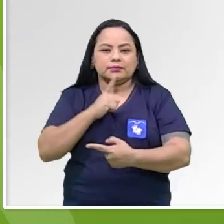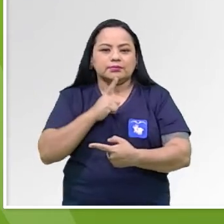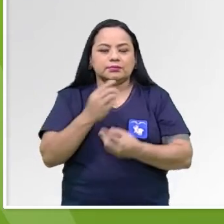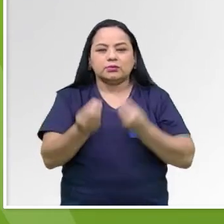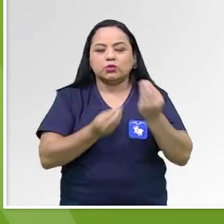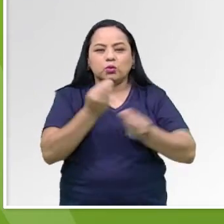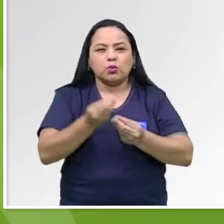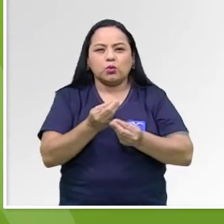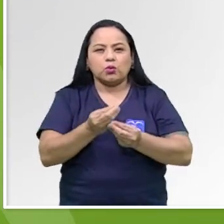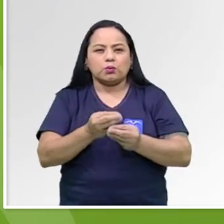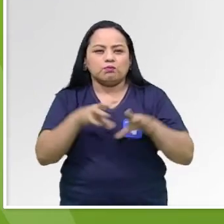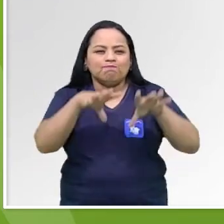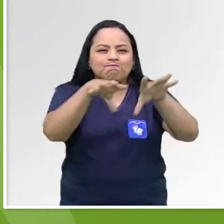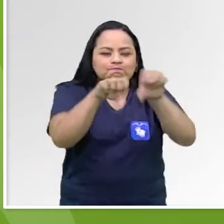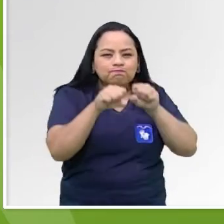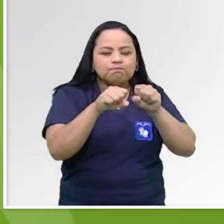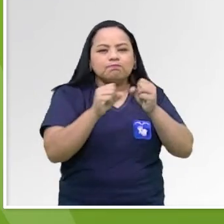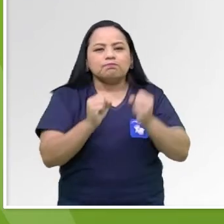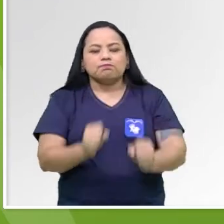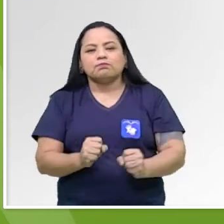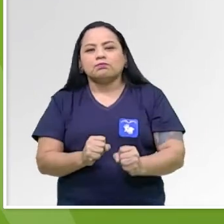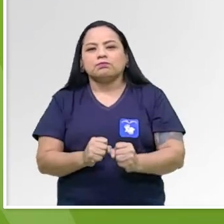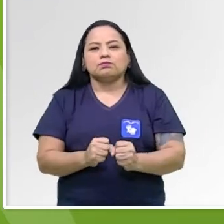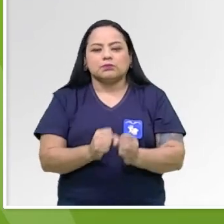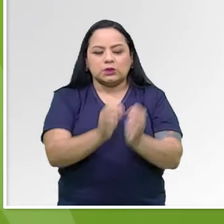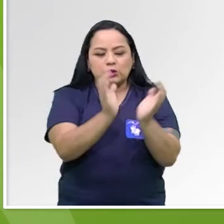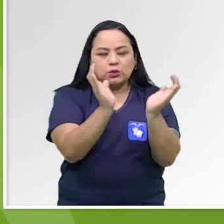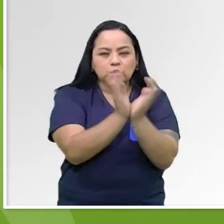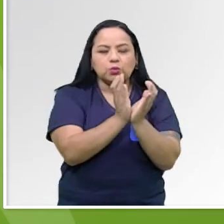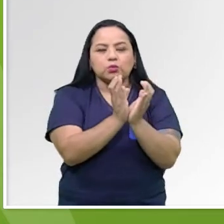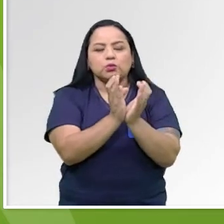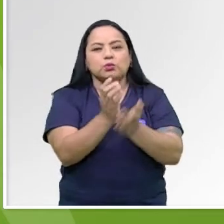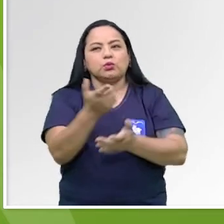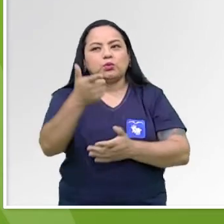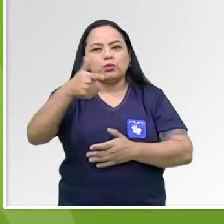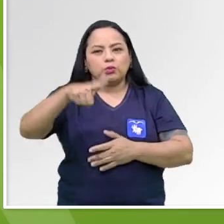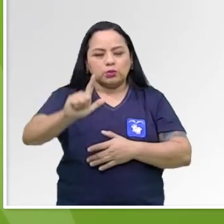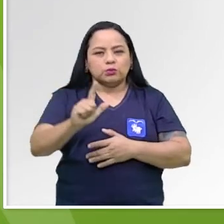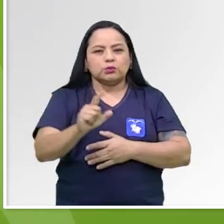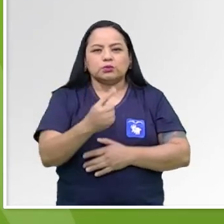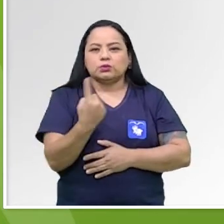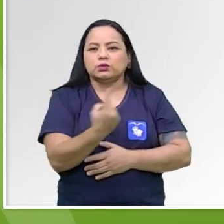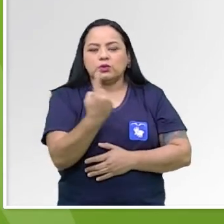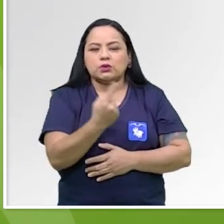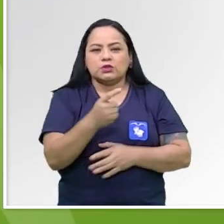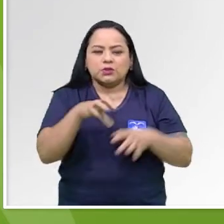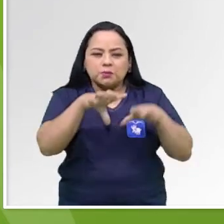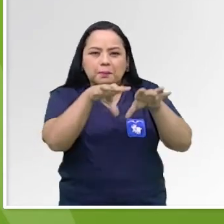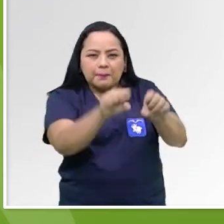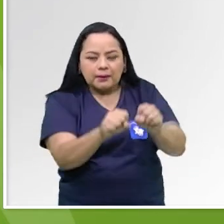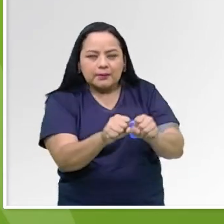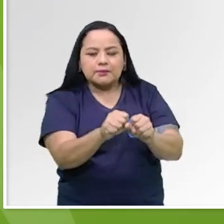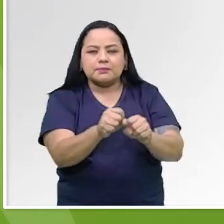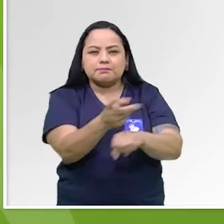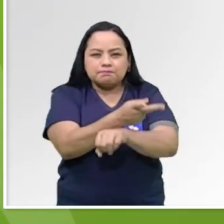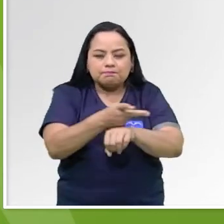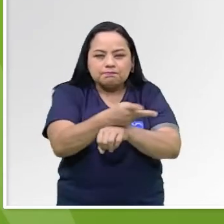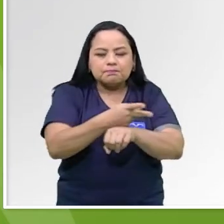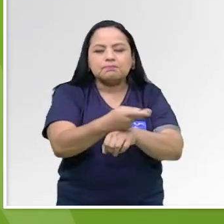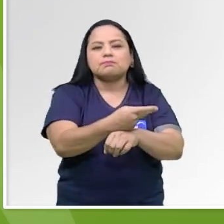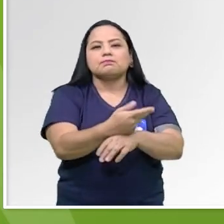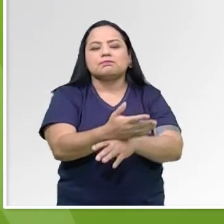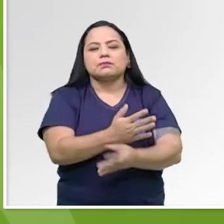técnicas de caça, né? Eles podem ir ali em bando, tem outros que vão sozinhos, sorrateiros, atrás da